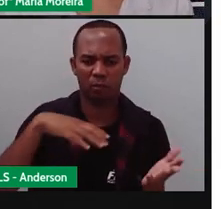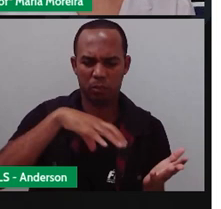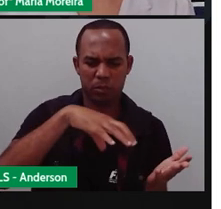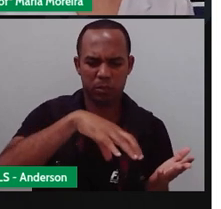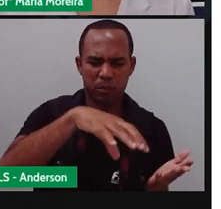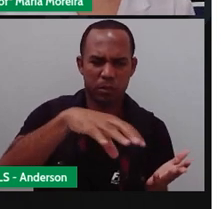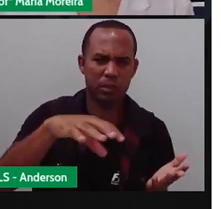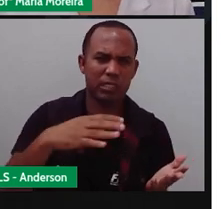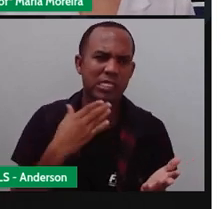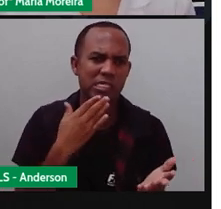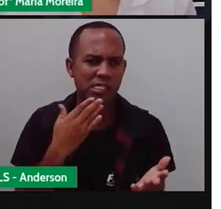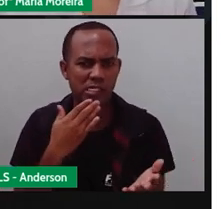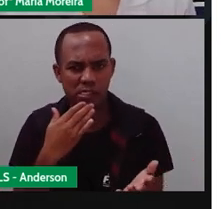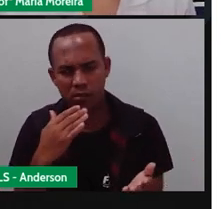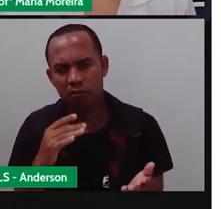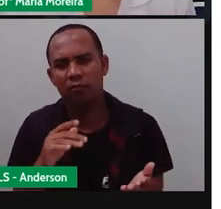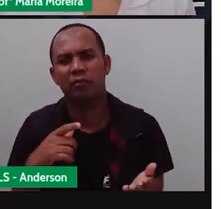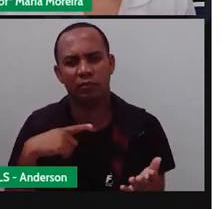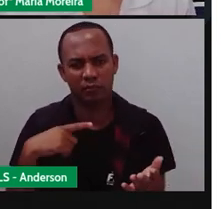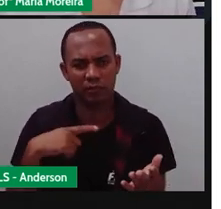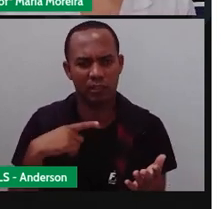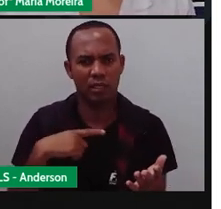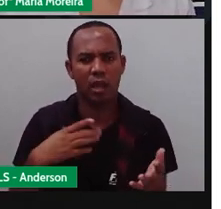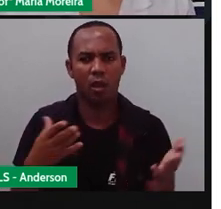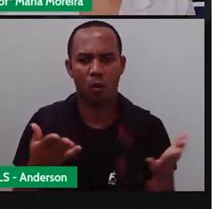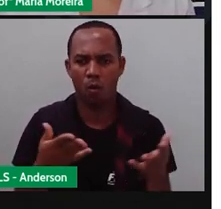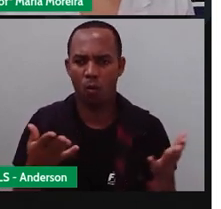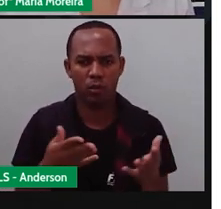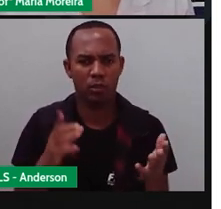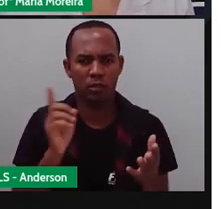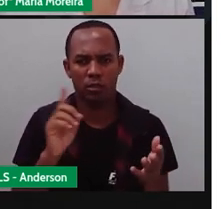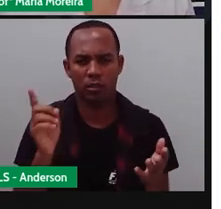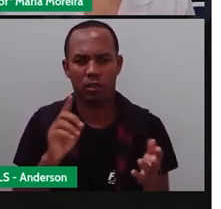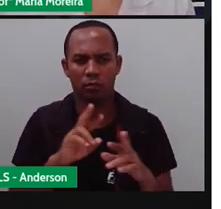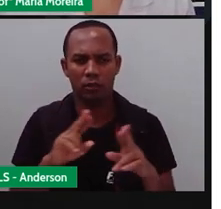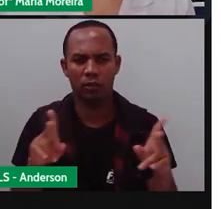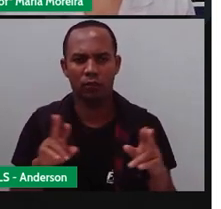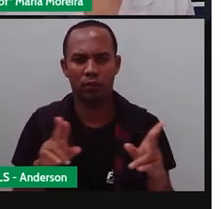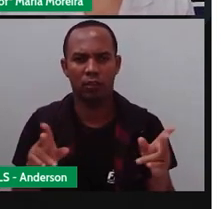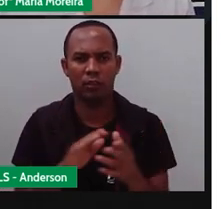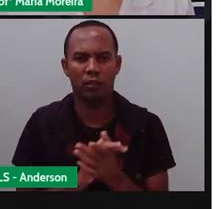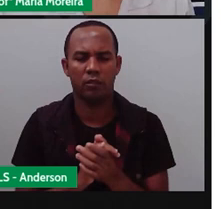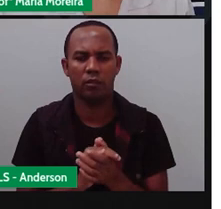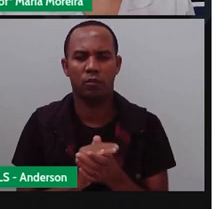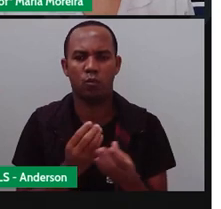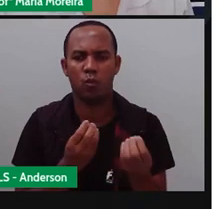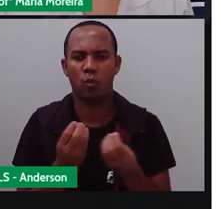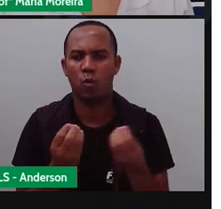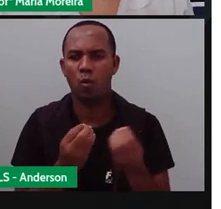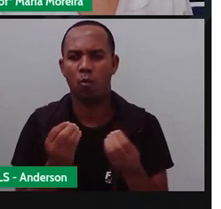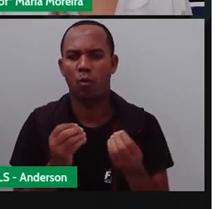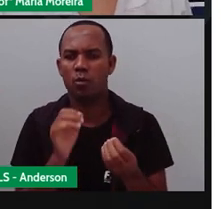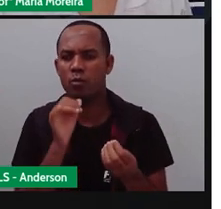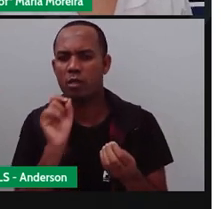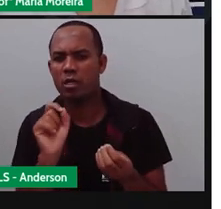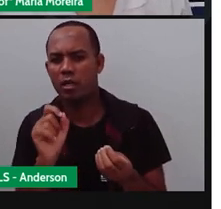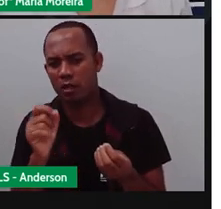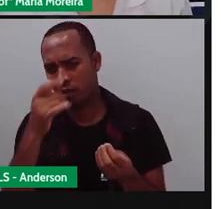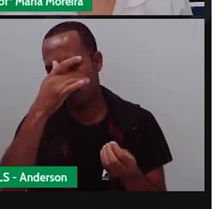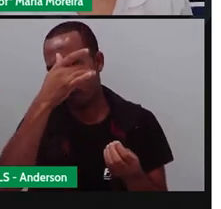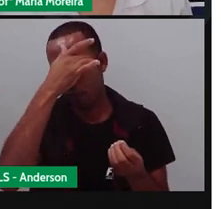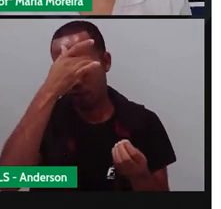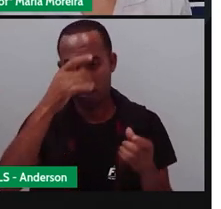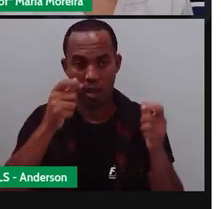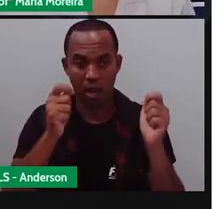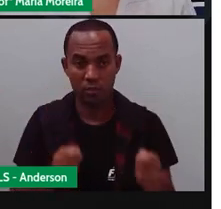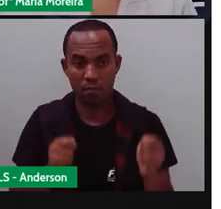não era totalmente plana e né era feita para o que para o transporte de